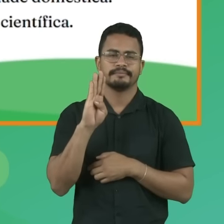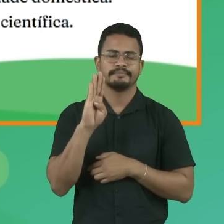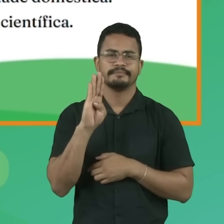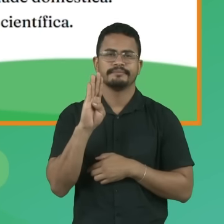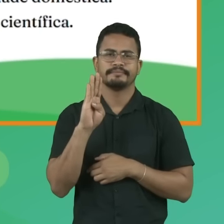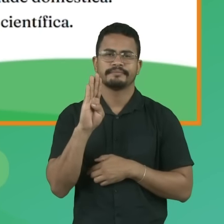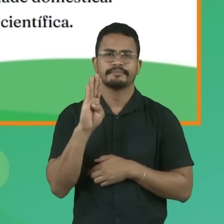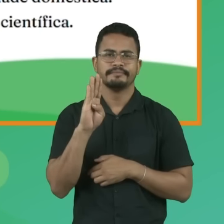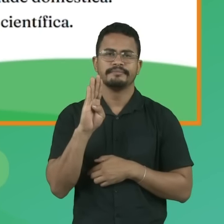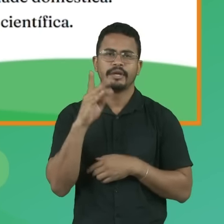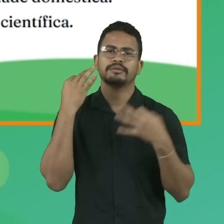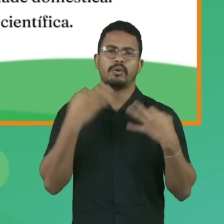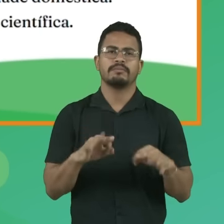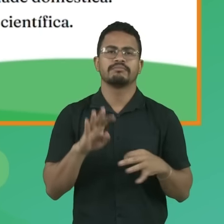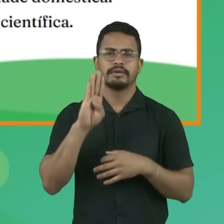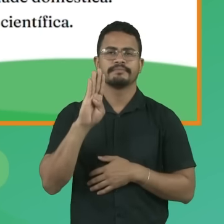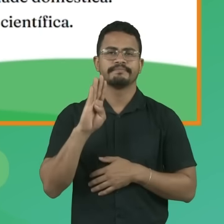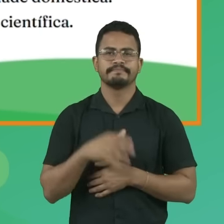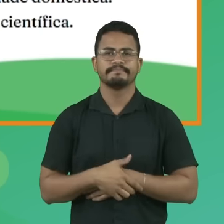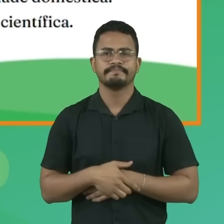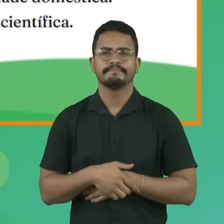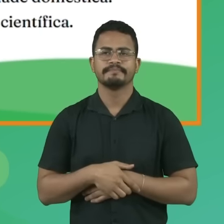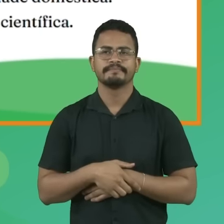correta, certo?